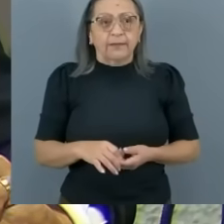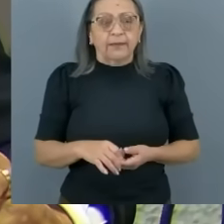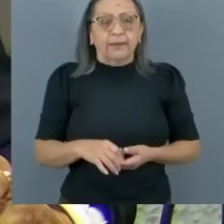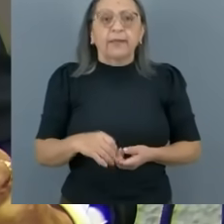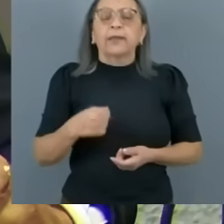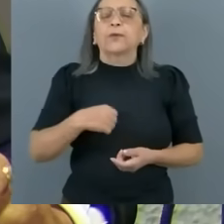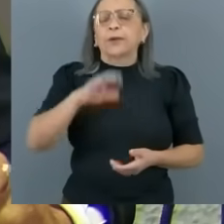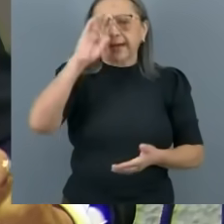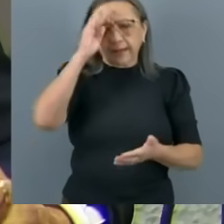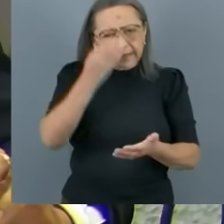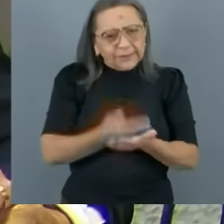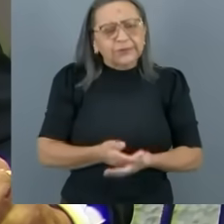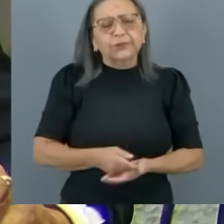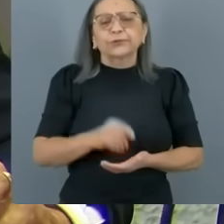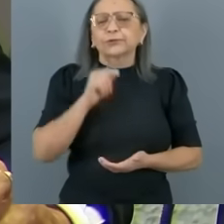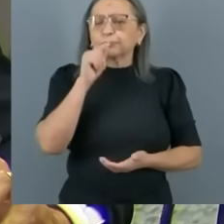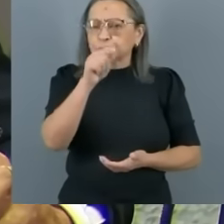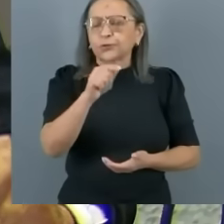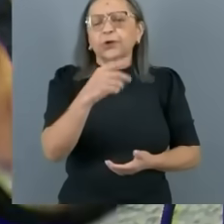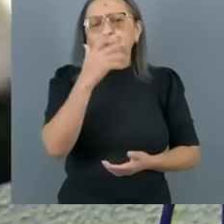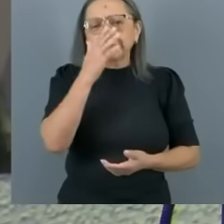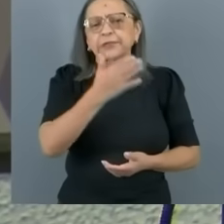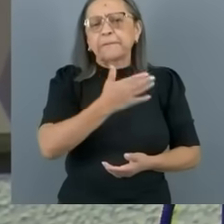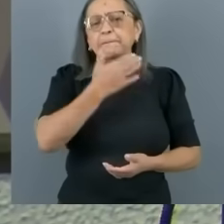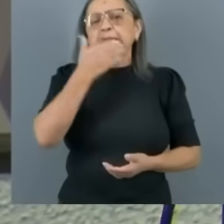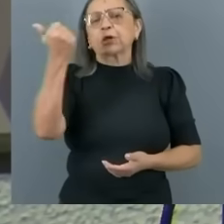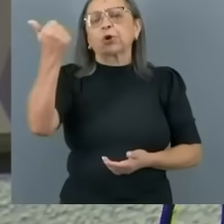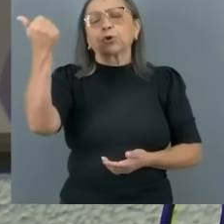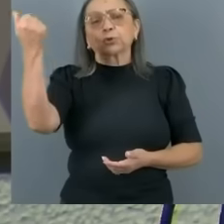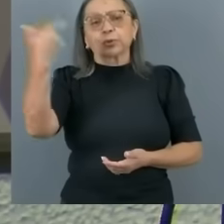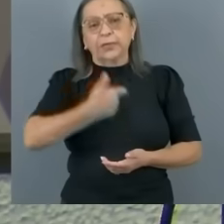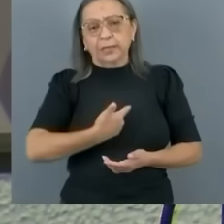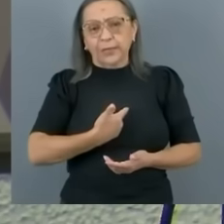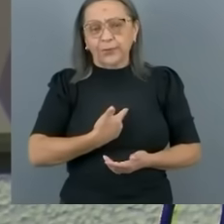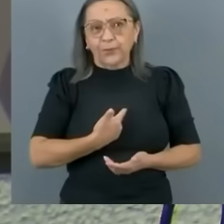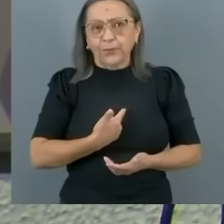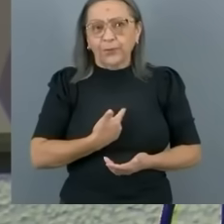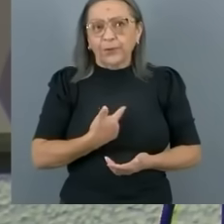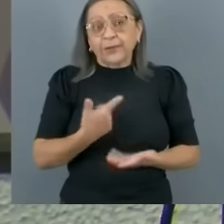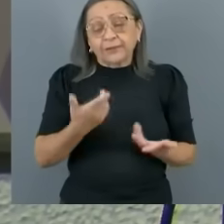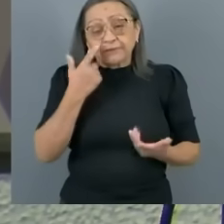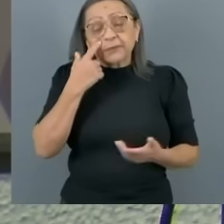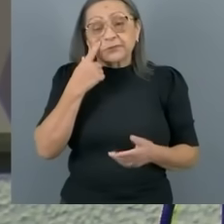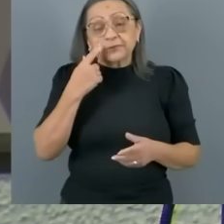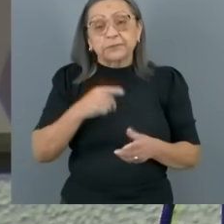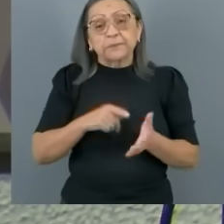Vossa Excelência, acho que Vossa Excelência está melhor informado até do que a gente, e vamos buscar nos